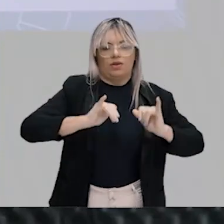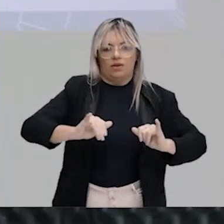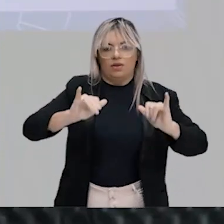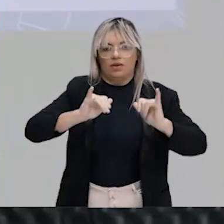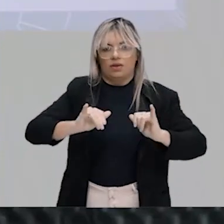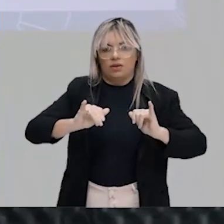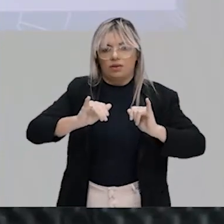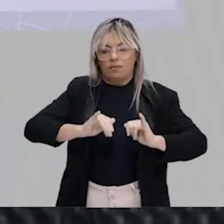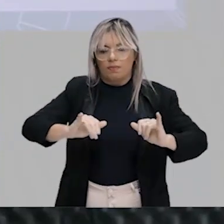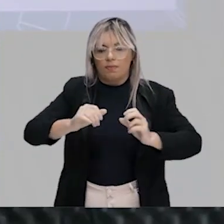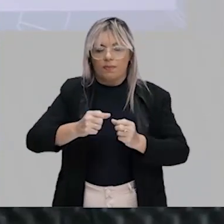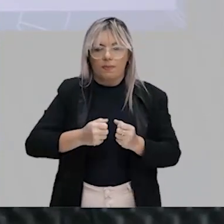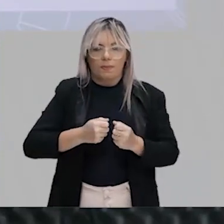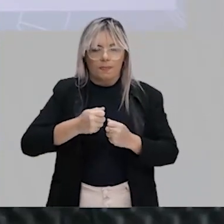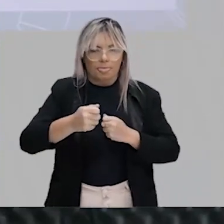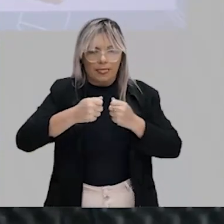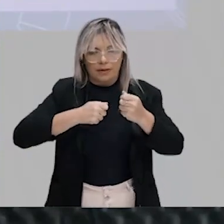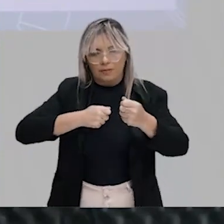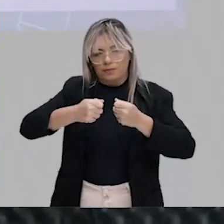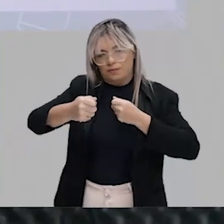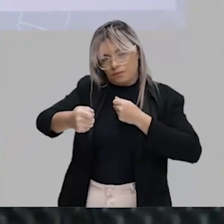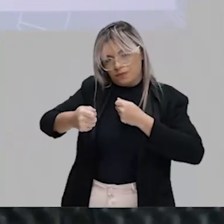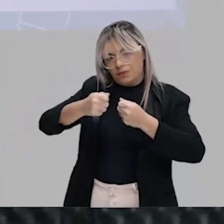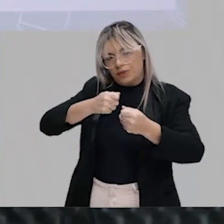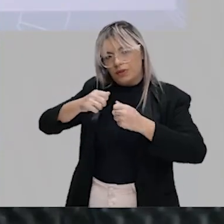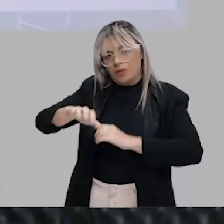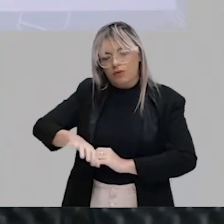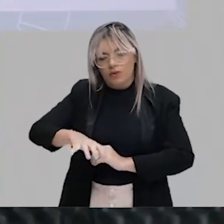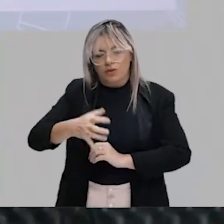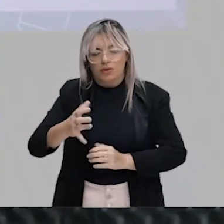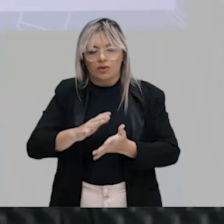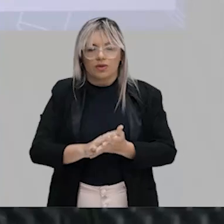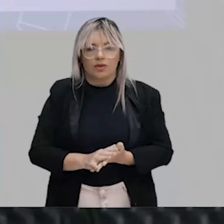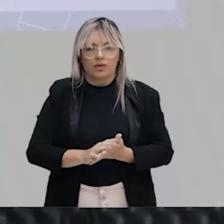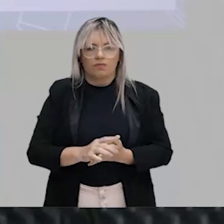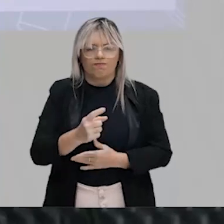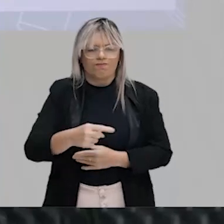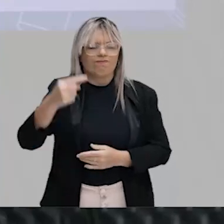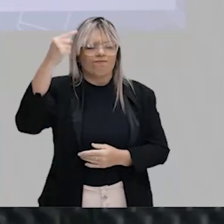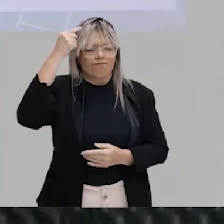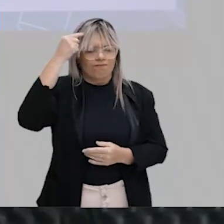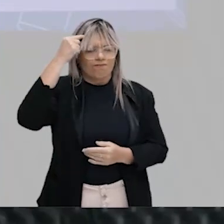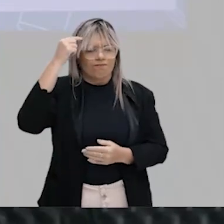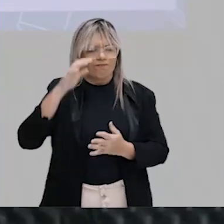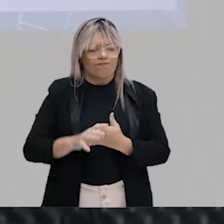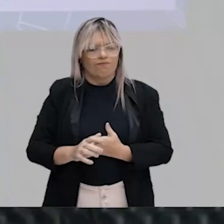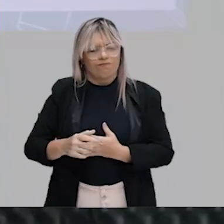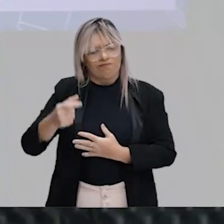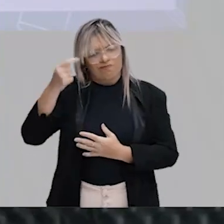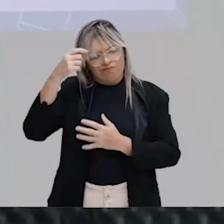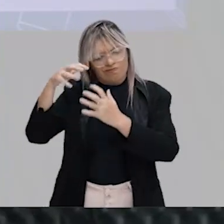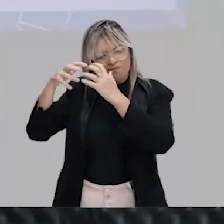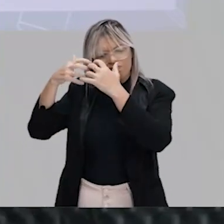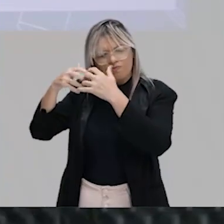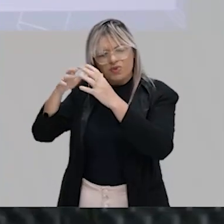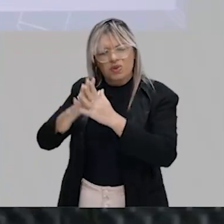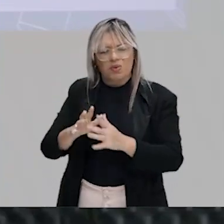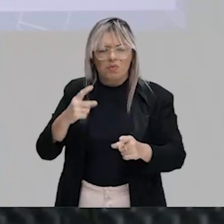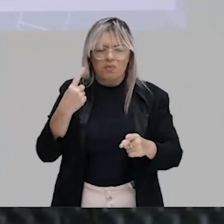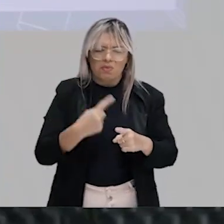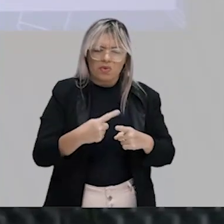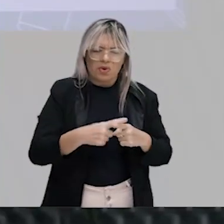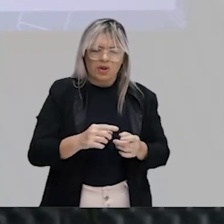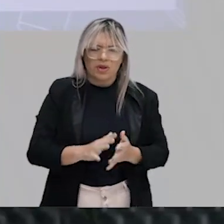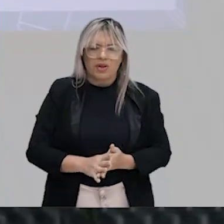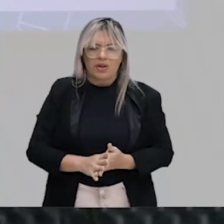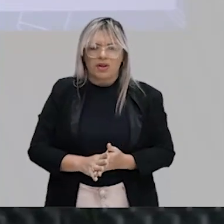determinada reportagem, quando está acontecendo alguma coisa. Vocês parem para refletir um pouquinho, será por que isso aqui está aparecendo?